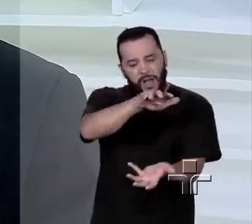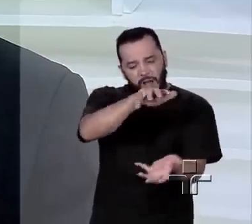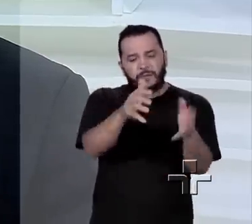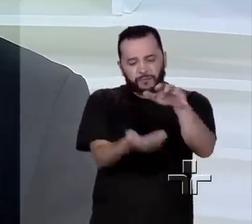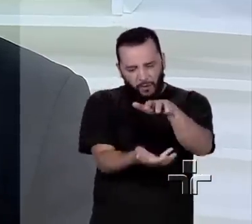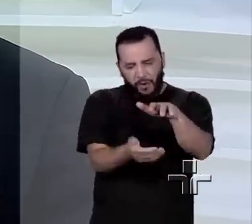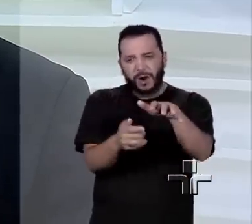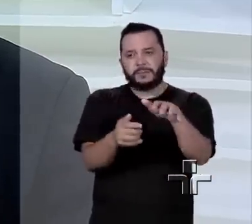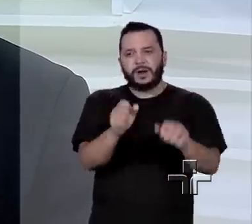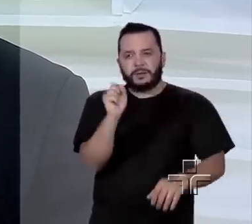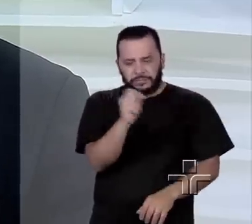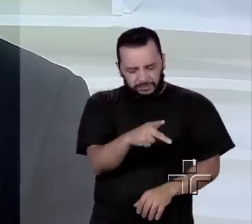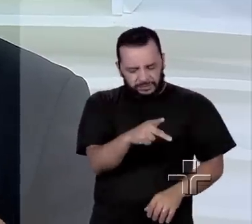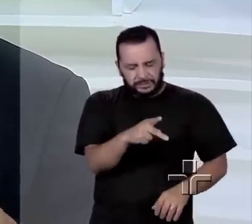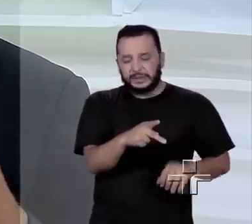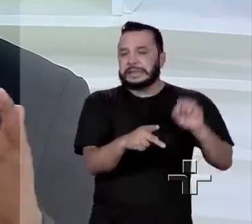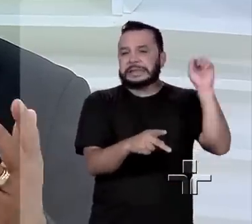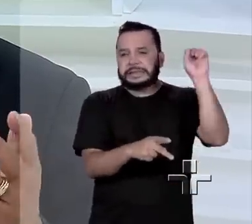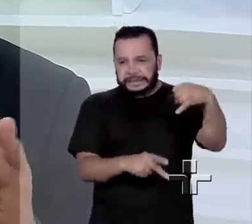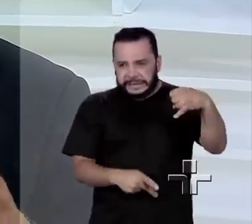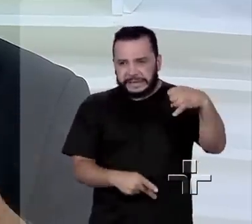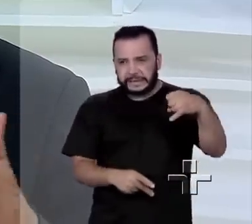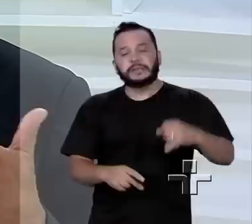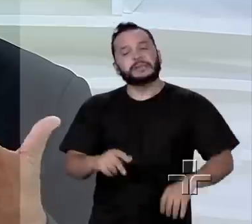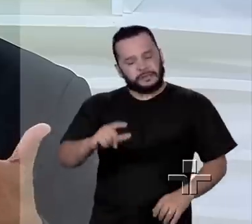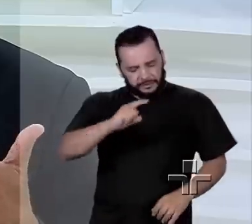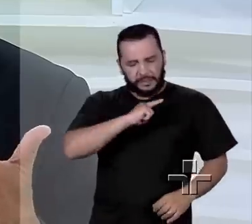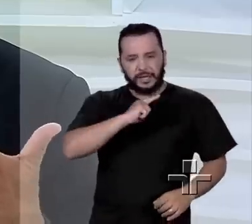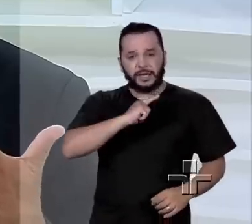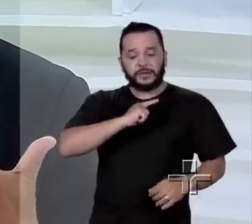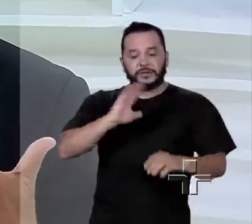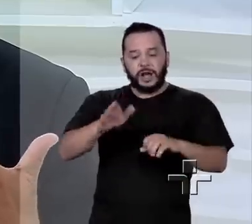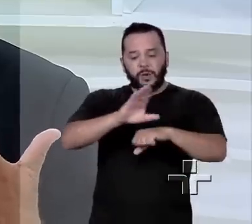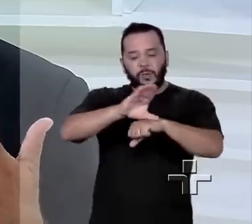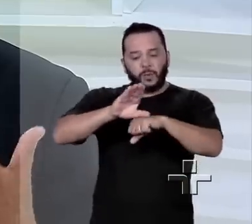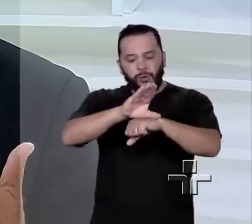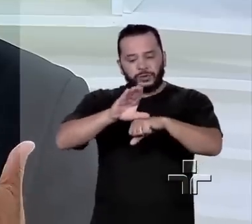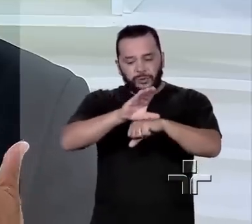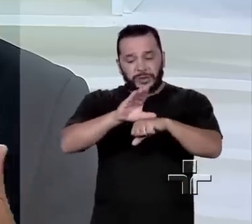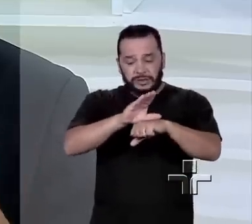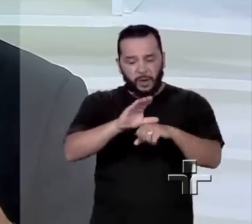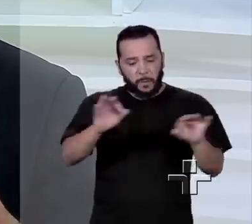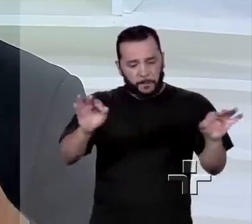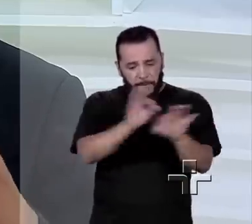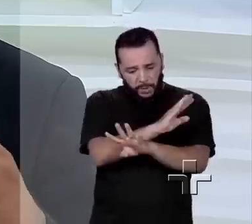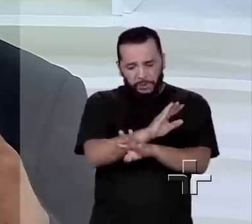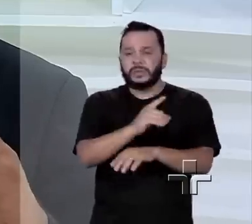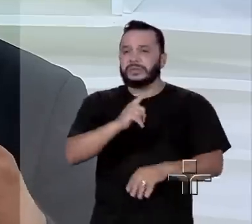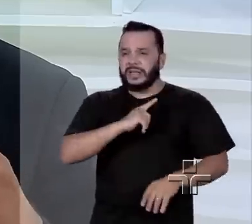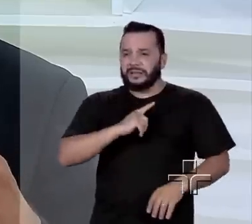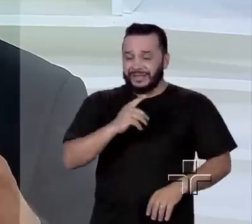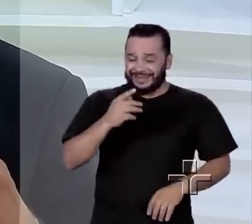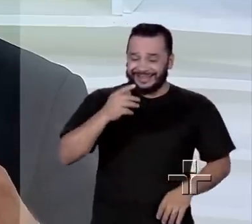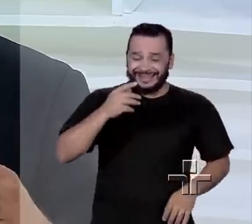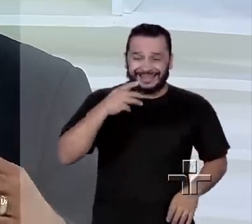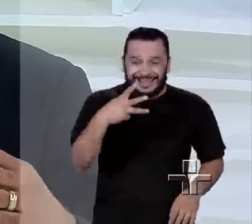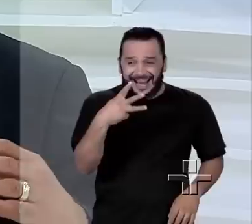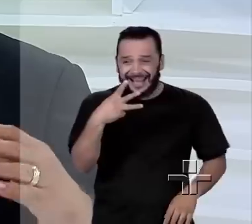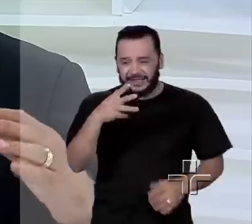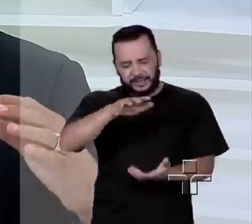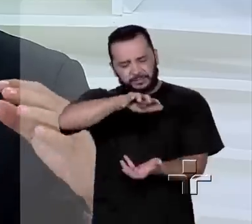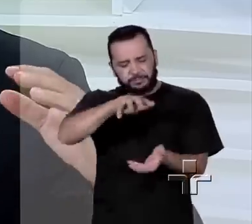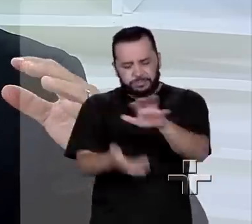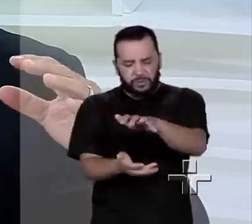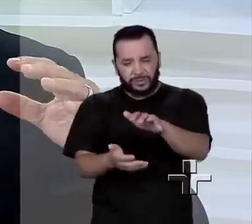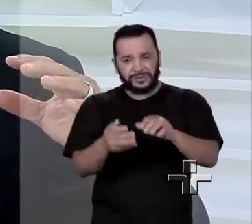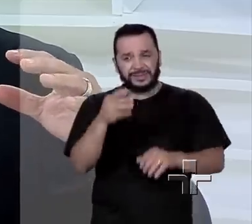sim. Aliás, nós já tivemos, depois da Constituição, 3 reformas da Previdência. Preciso esclarecer a opinião pública